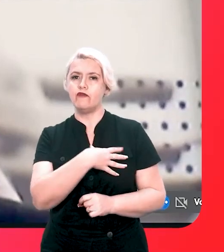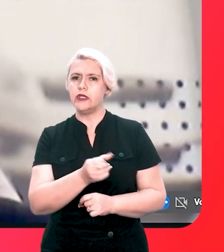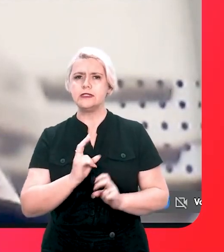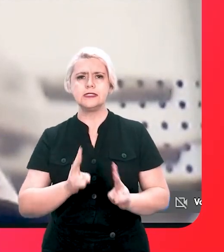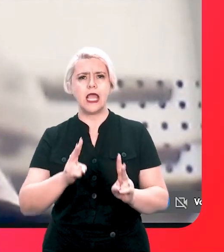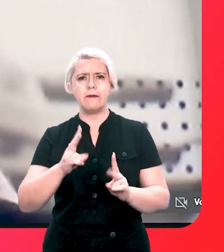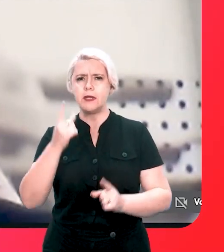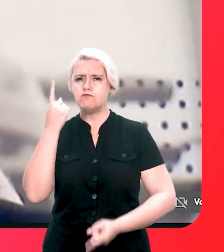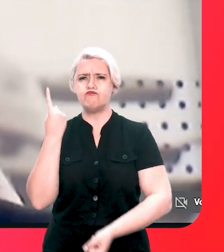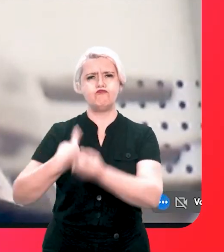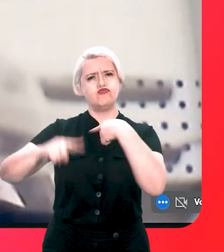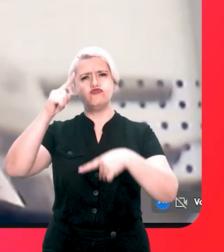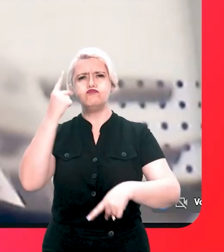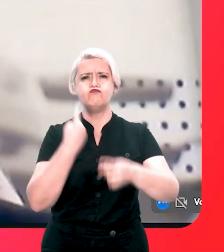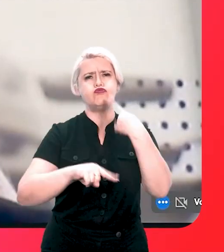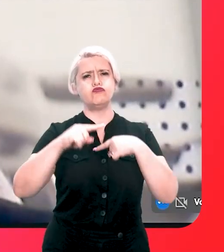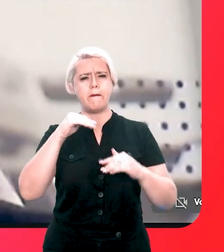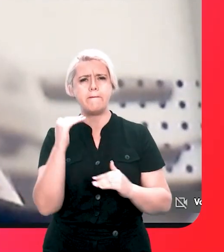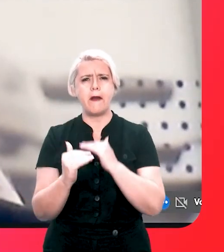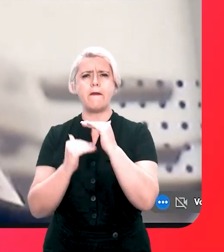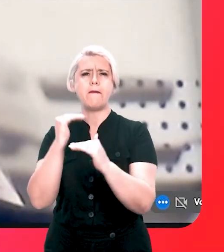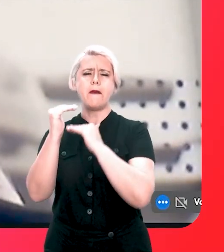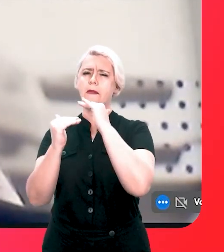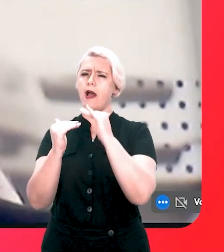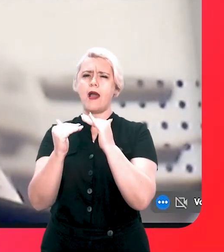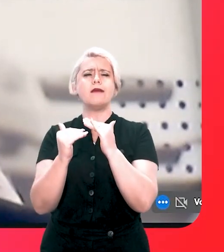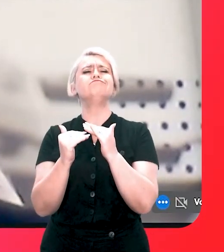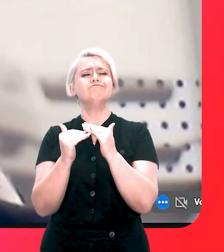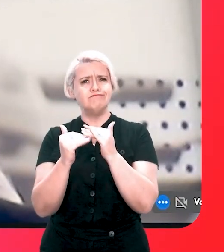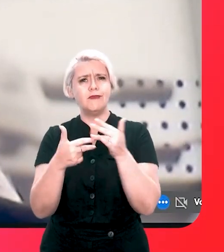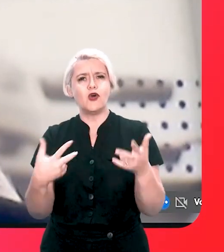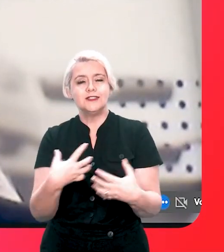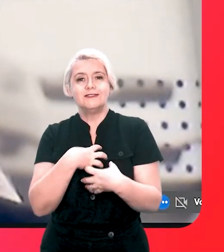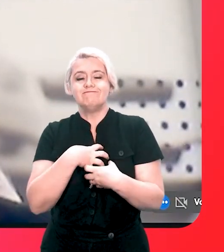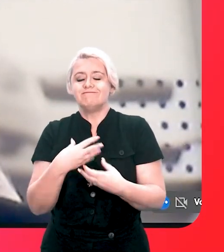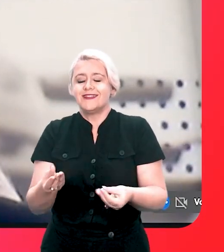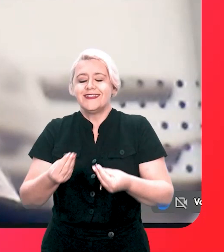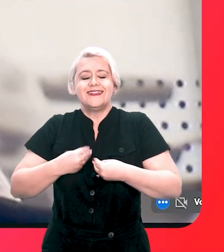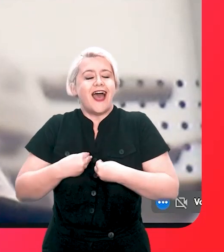ele sempre progrediu, isso é uma coisa que nos deixava